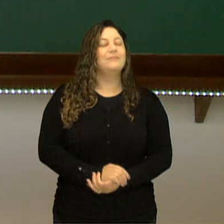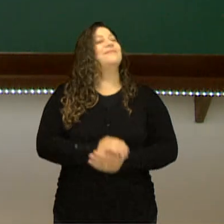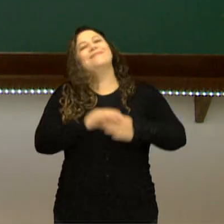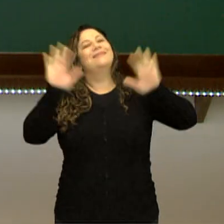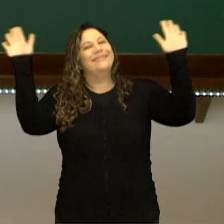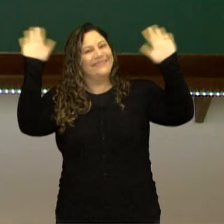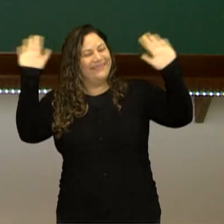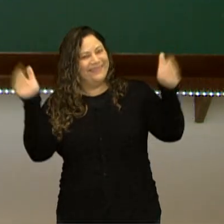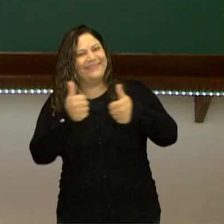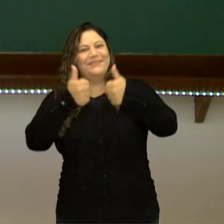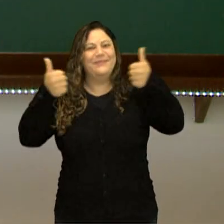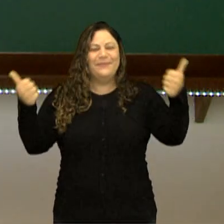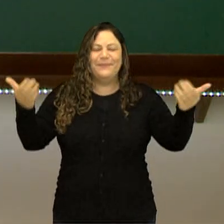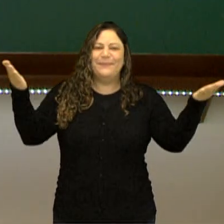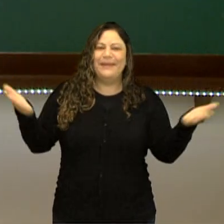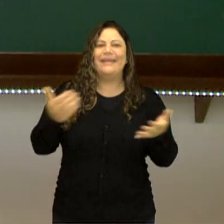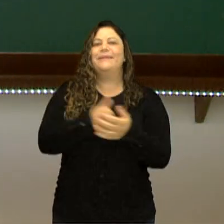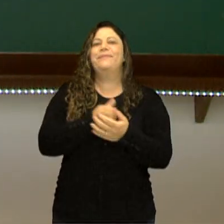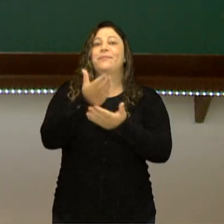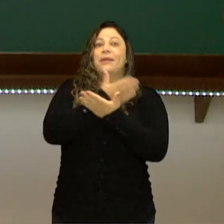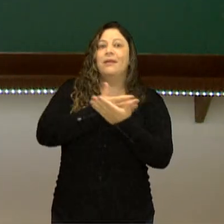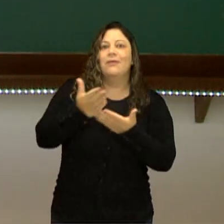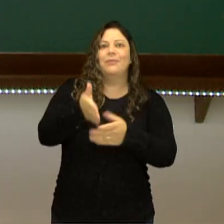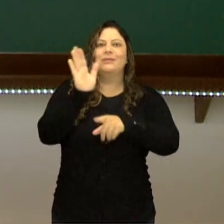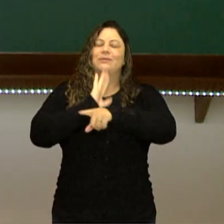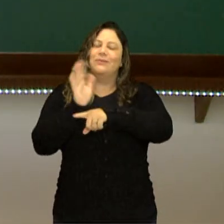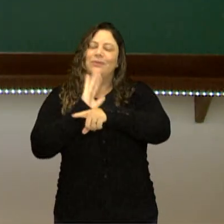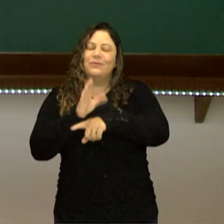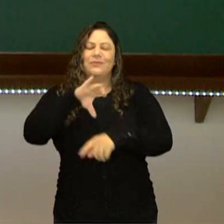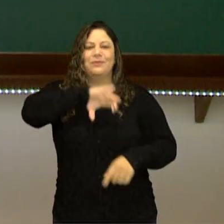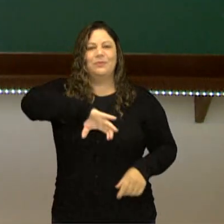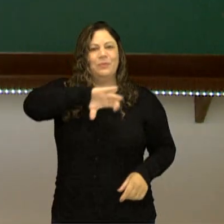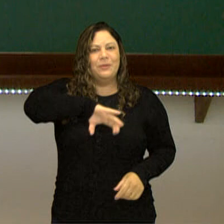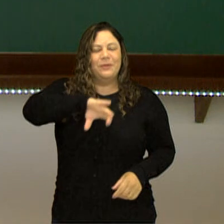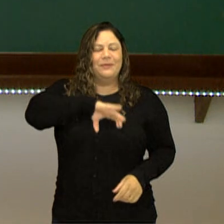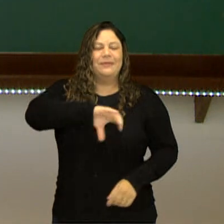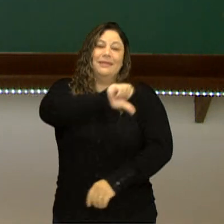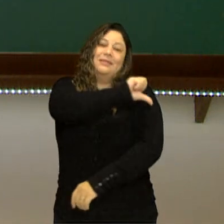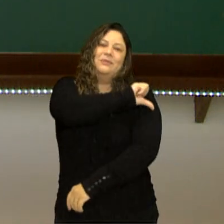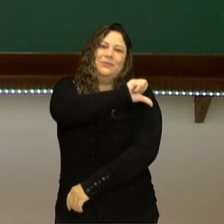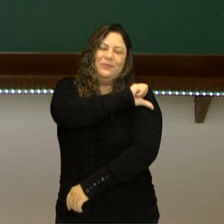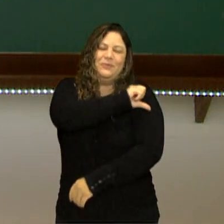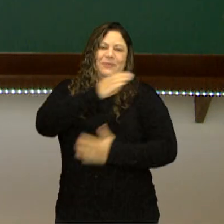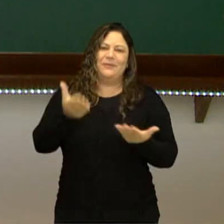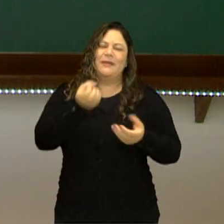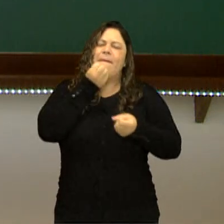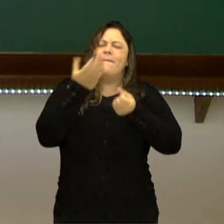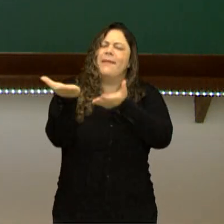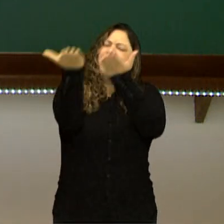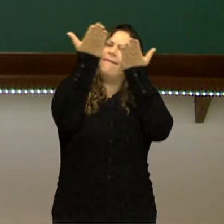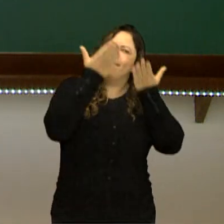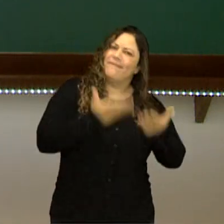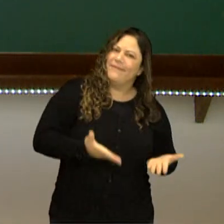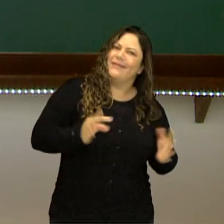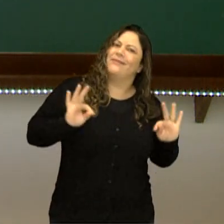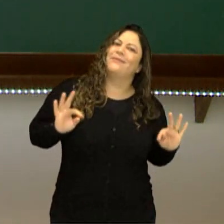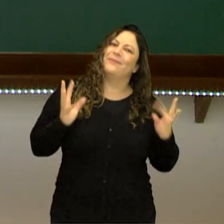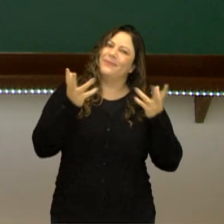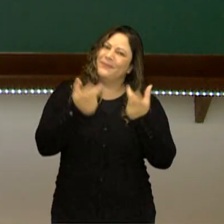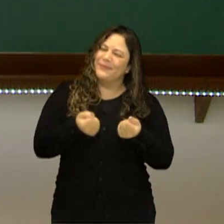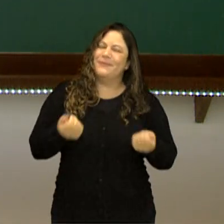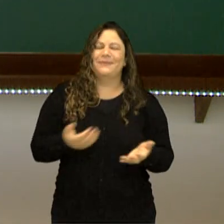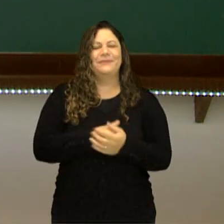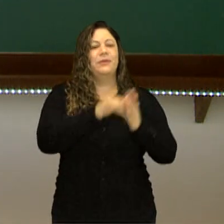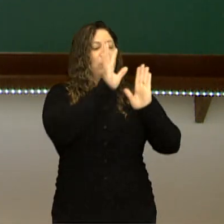Fala galera, beleza? Estamos começando o nosso vídeo de língua portuguesa do 9º ano. Seja bem-vindo, seja bem-vinda. O